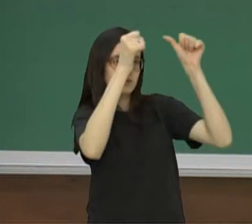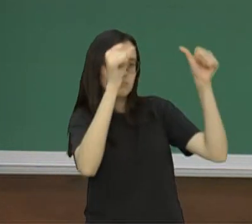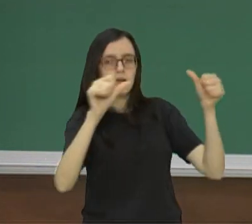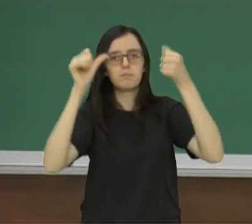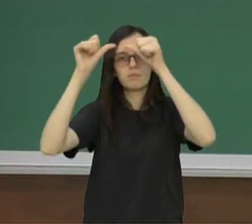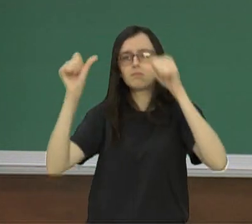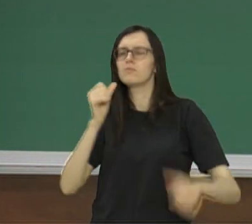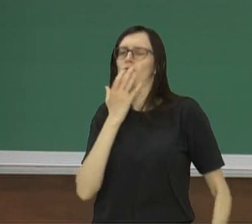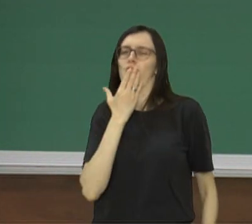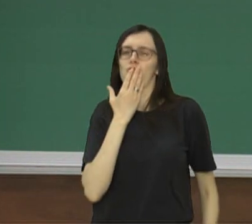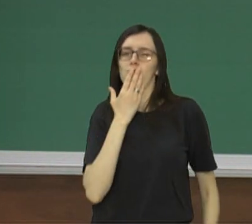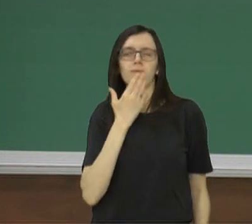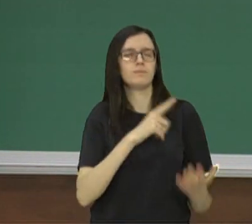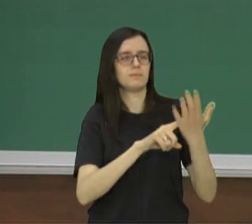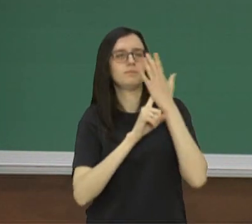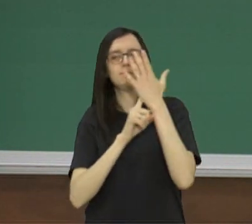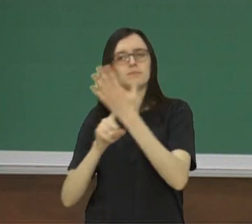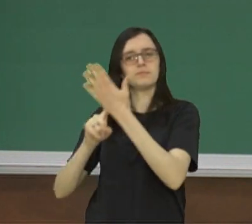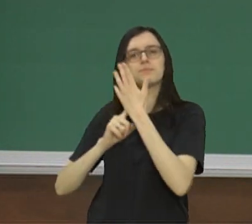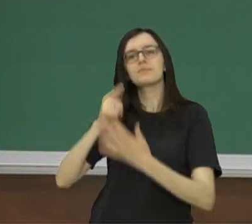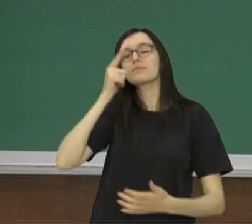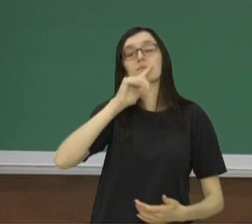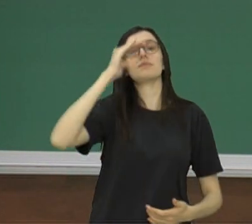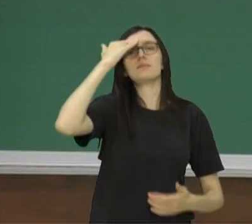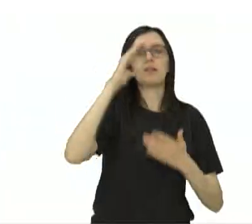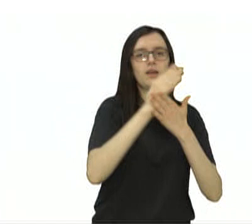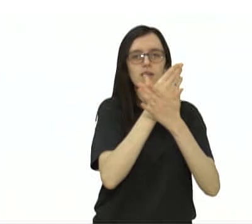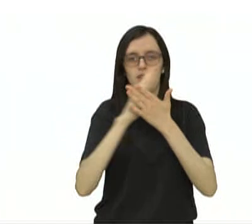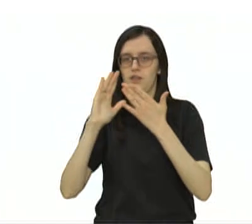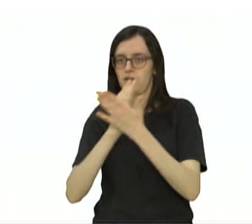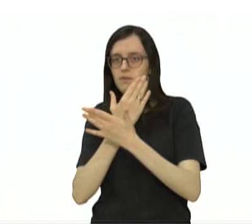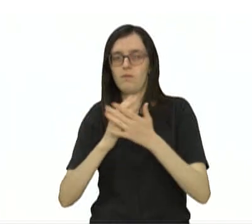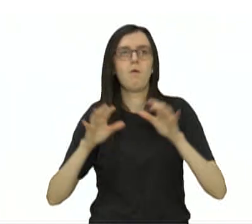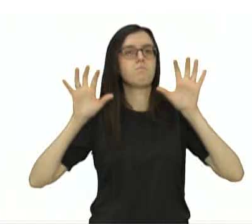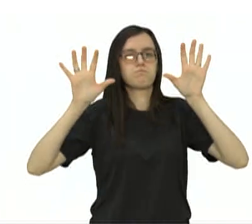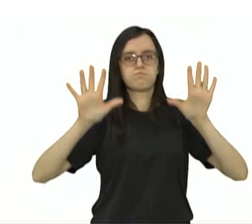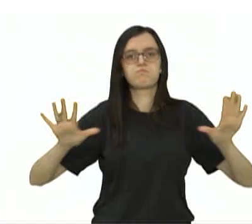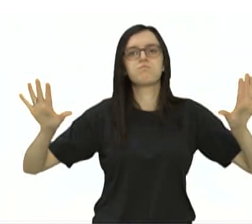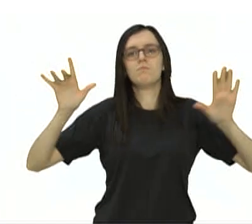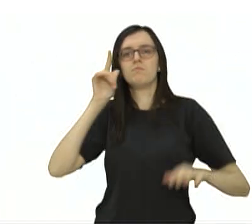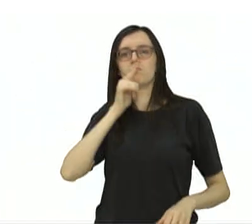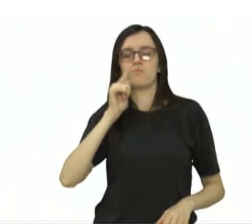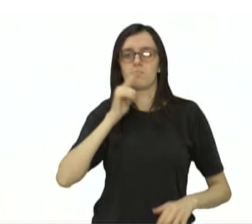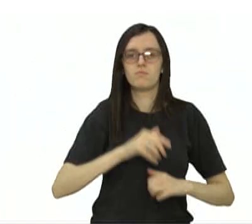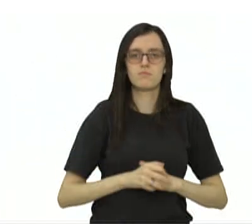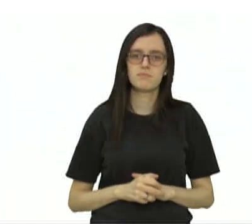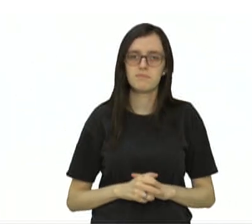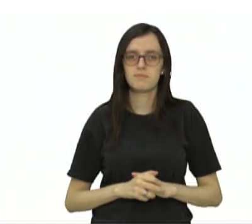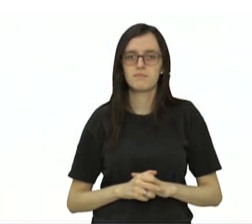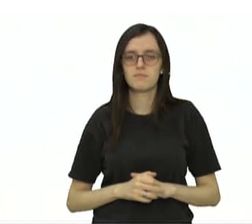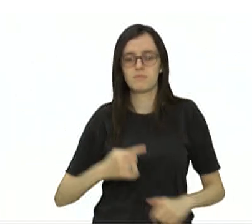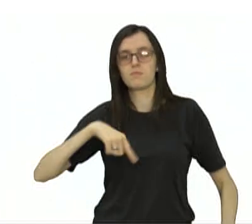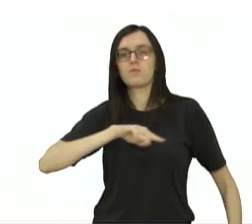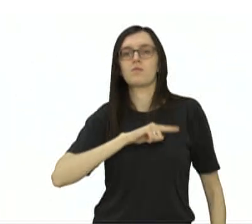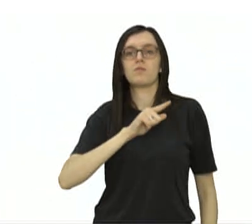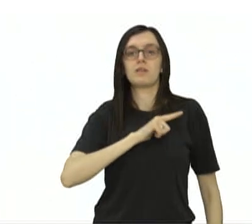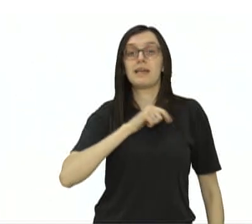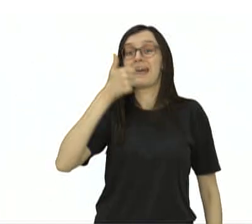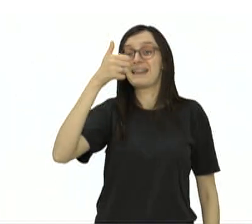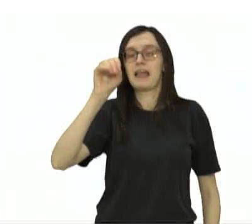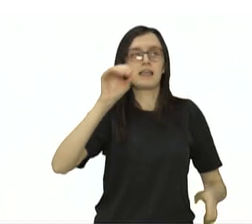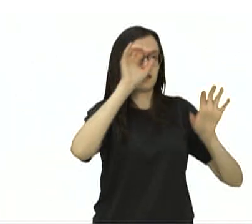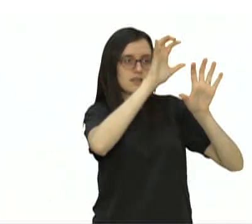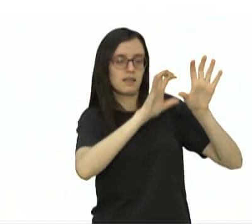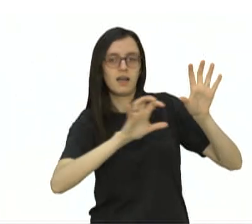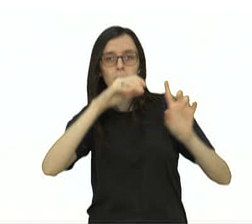coloridinho, bonitinho, para vocês entenderem aí as divisões, né? As mesorregiões. Então, nós temos as 10